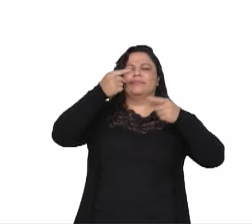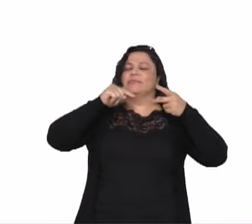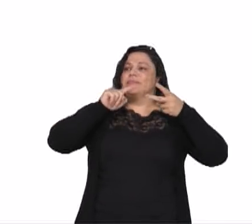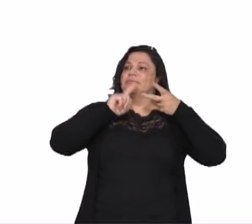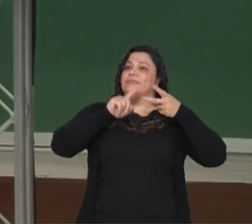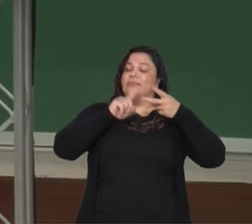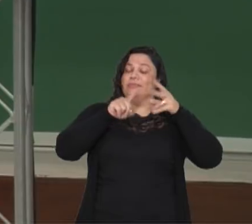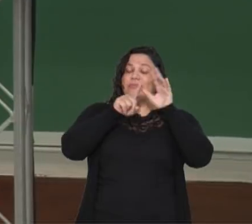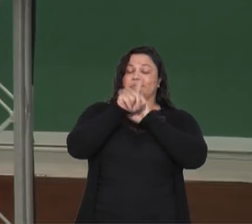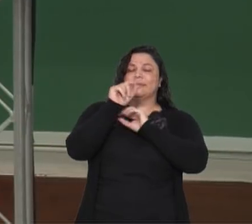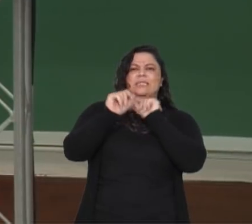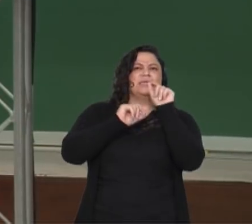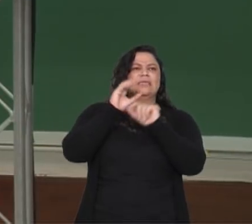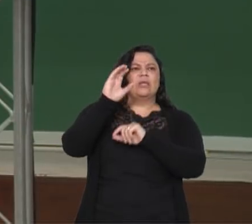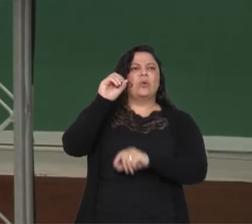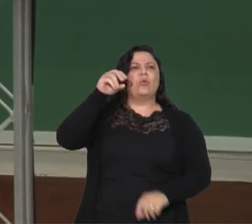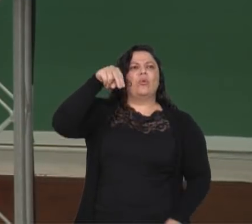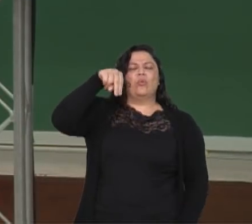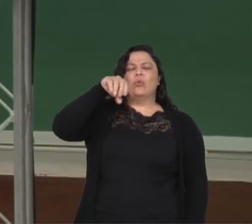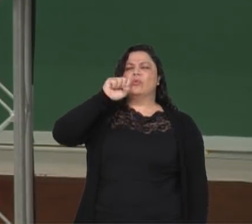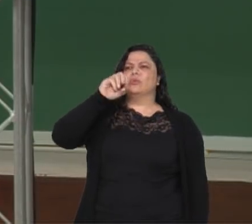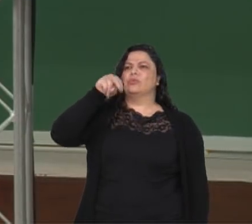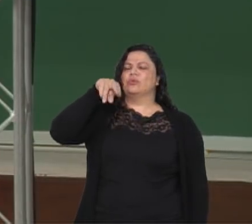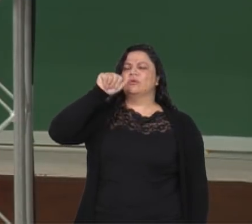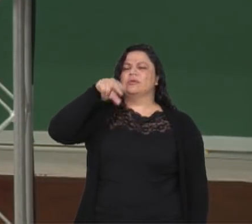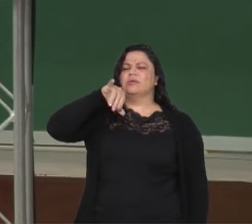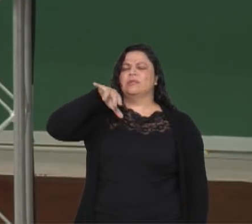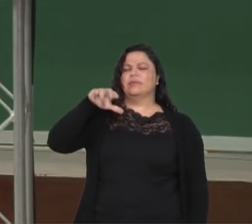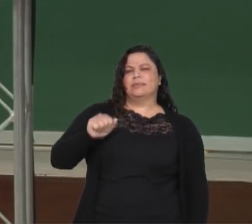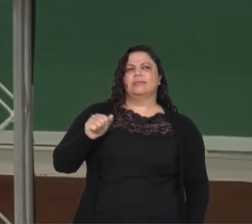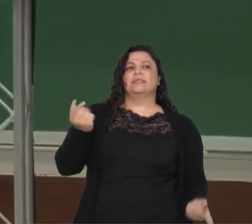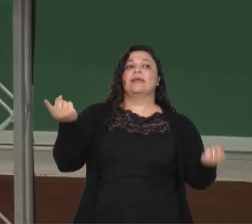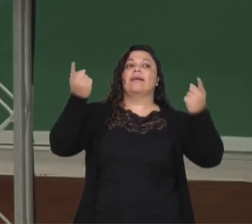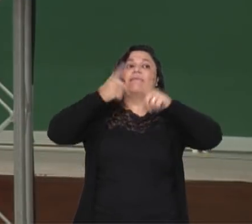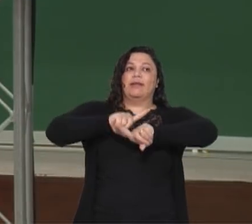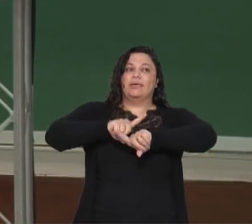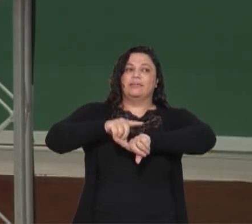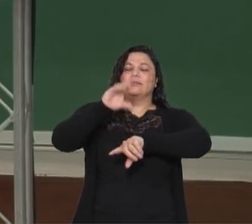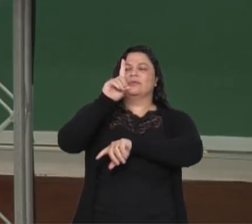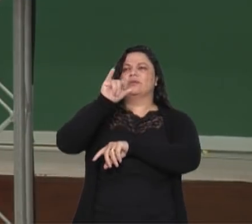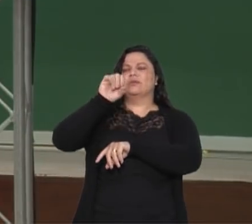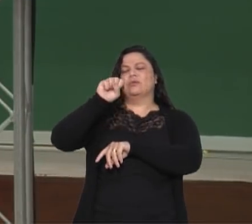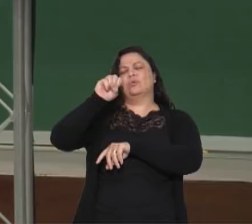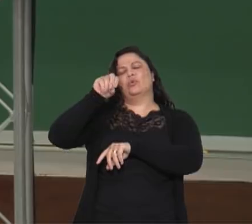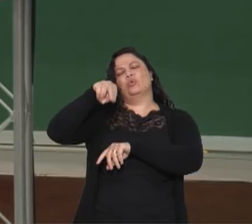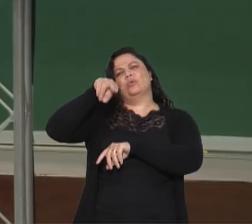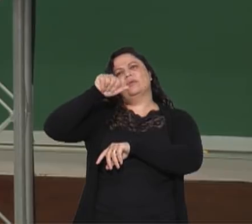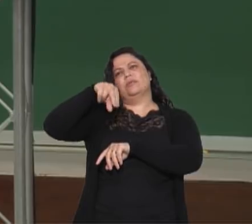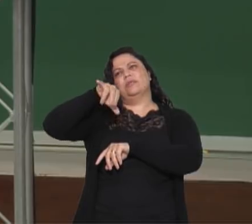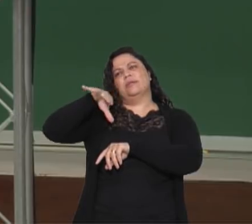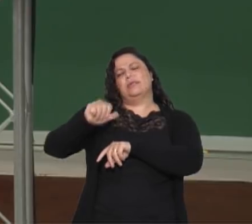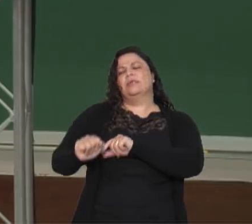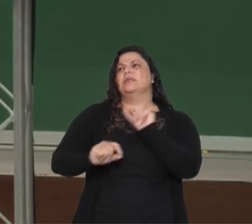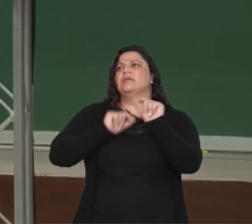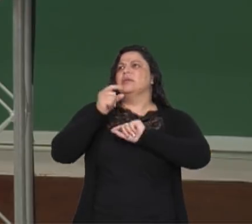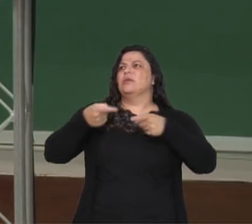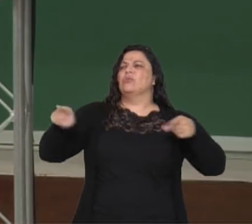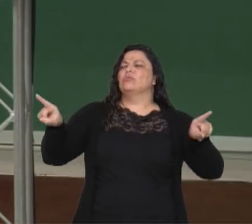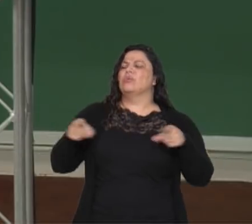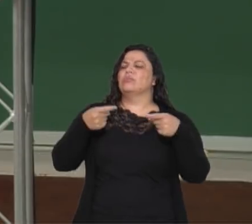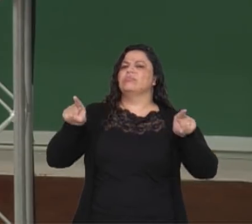Assim, tem gente que diz que existem sons mais harmoniosos, que uma aparência